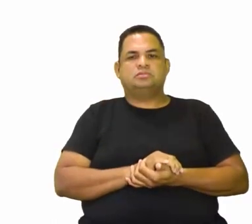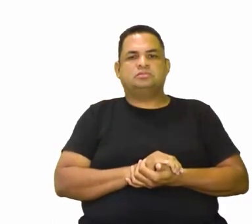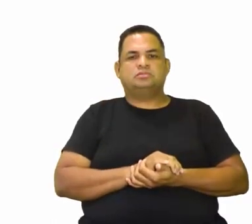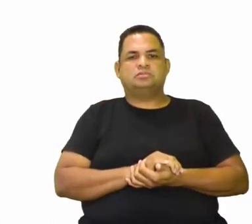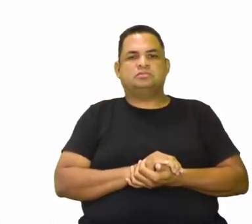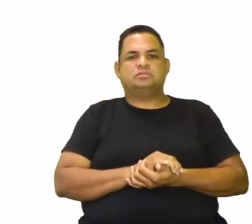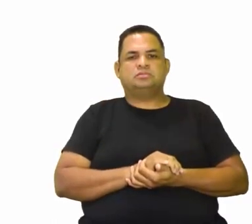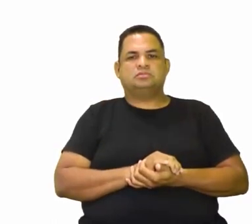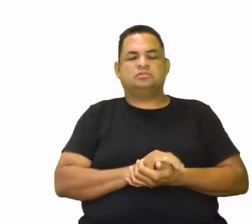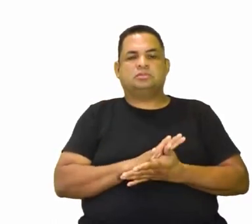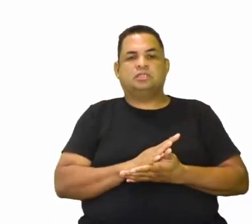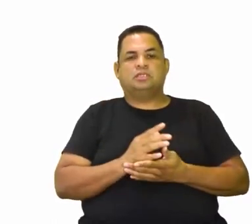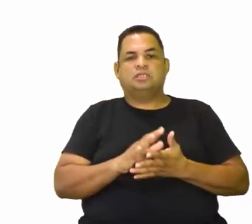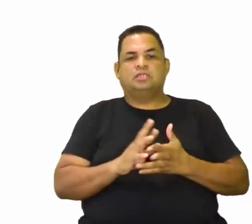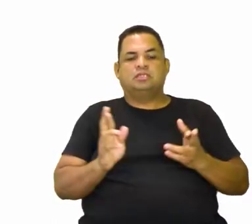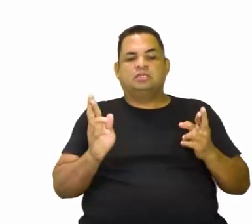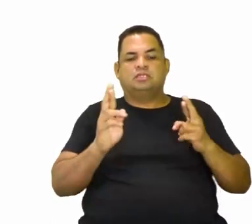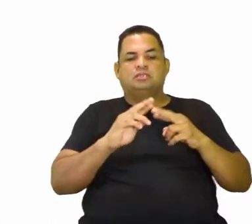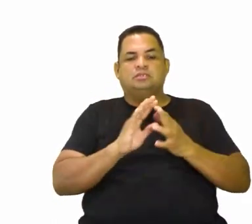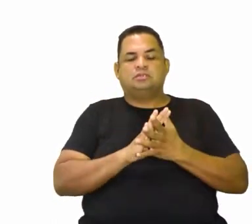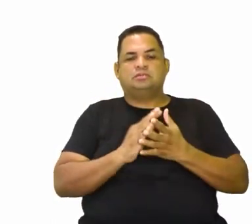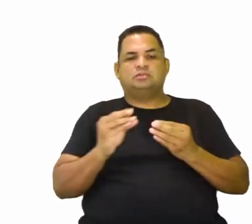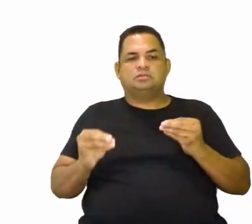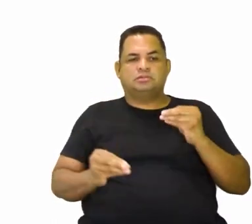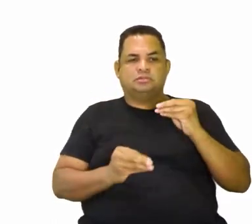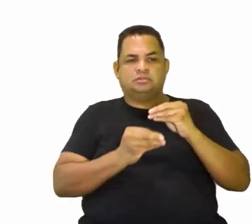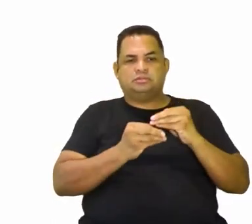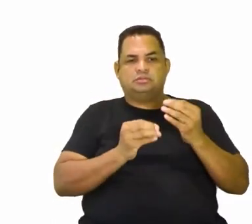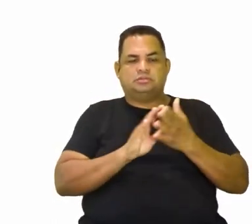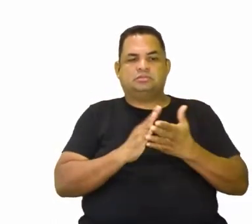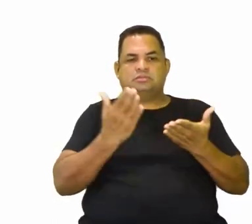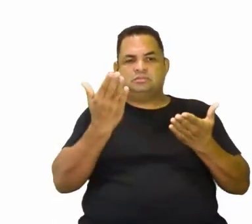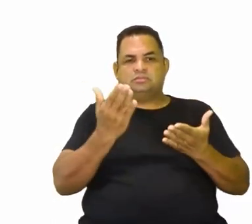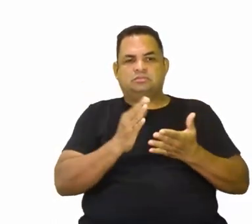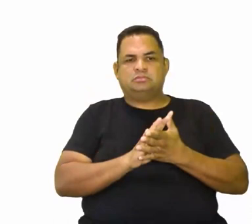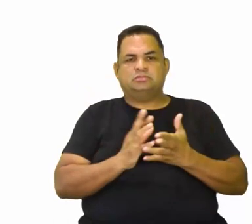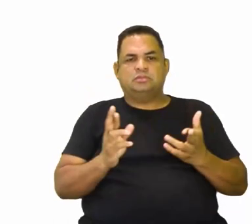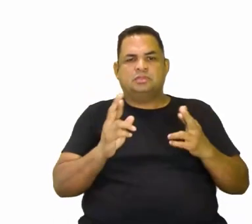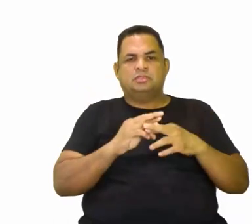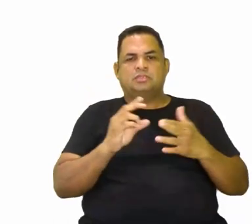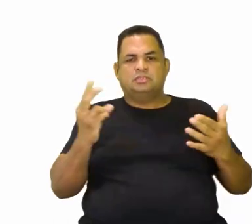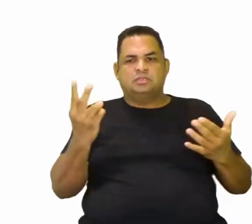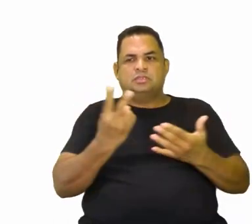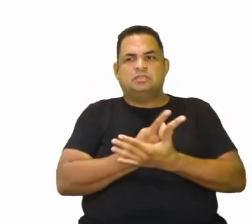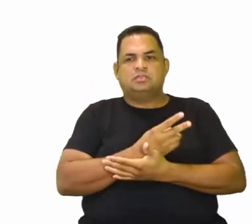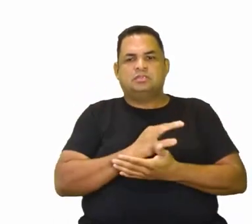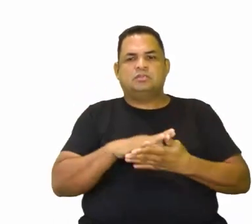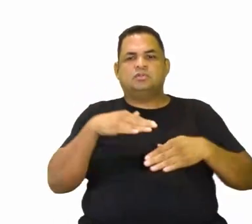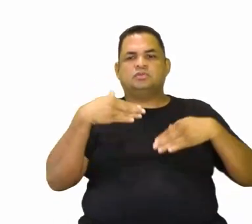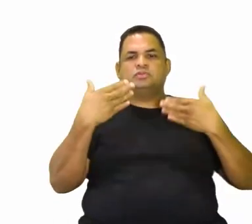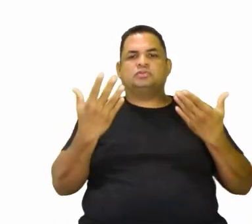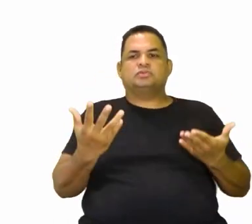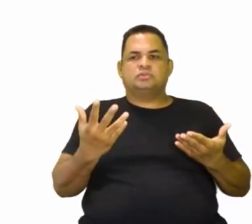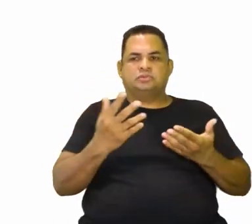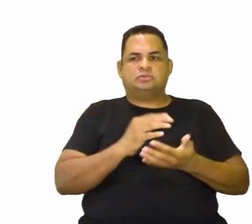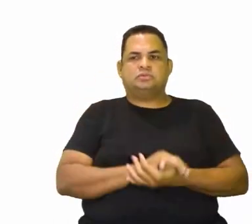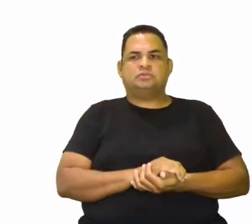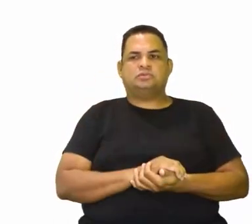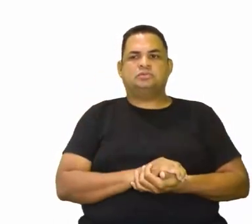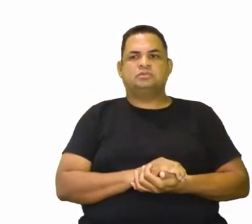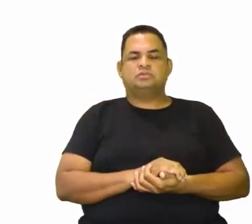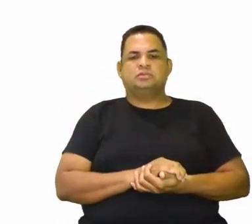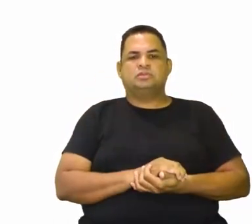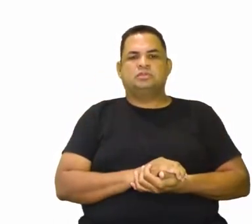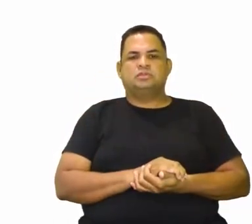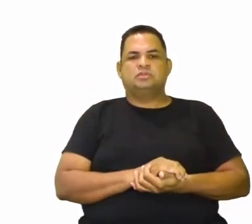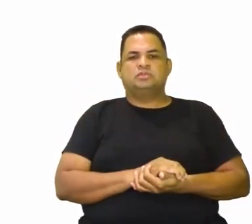reação de adição. Nesse caso, vão ser reações que ocorrem quando, prestem atenção nesse